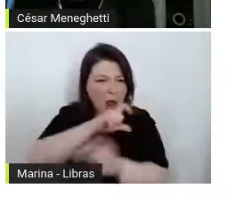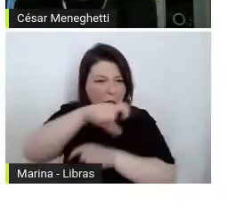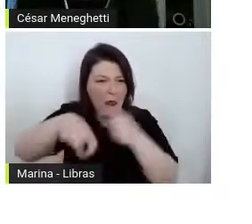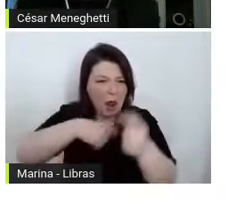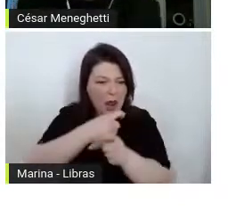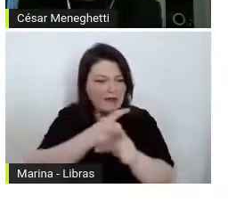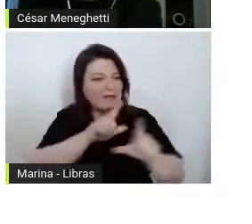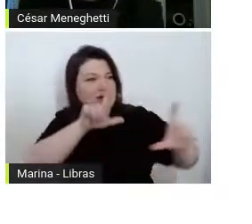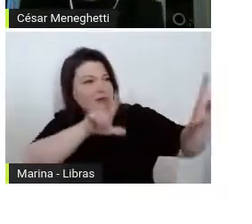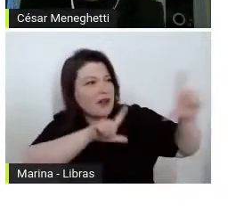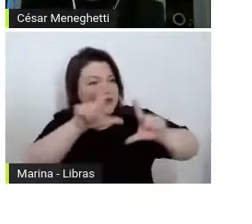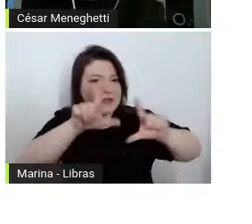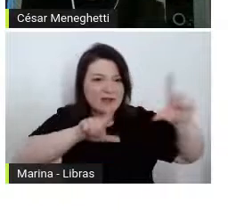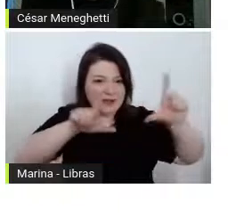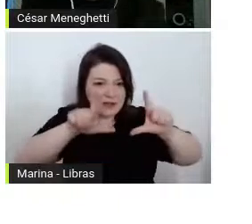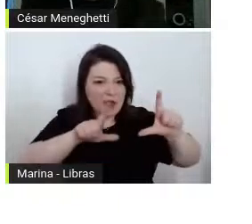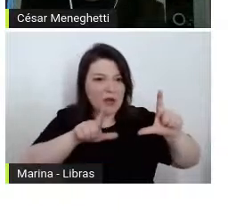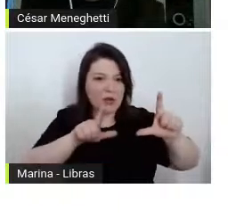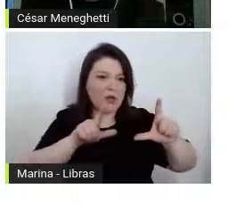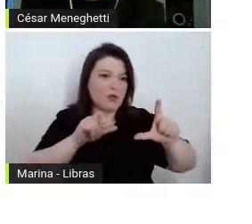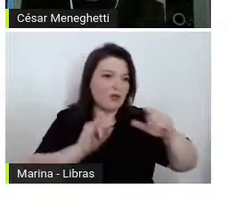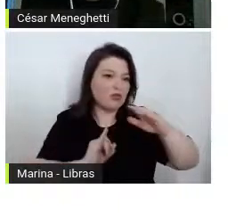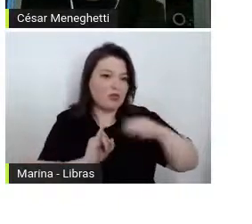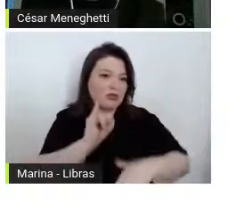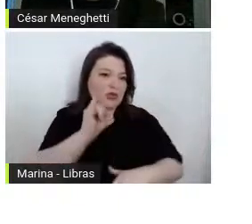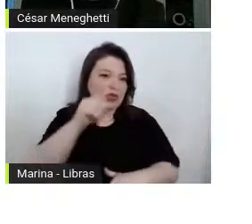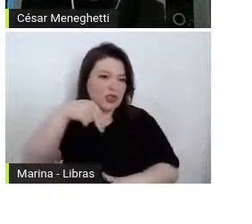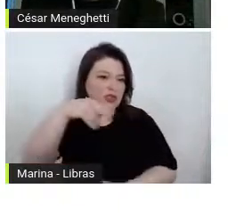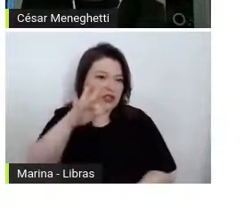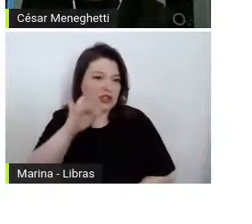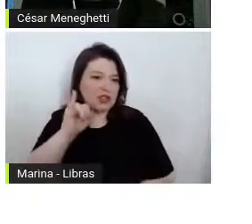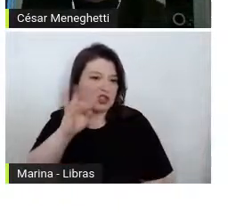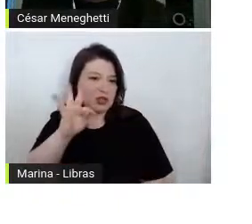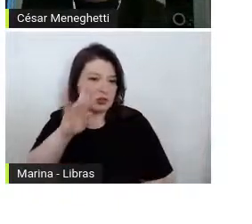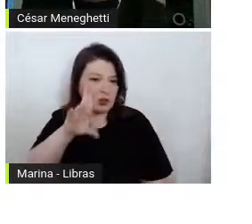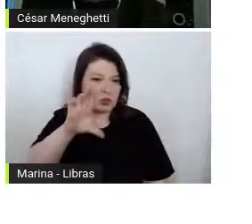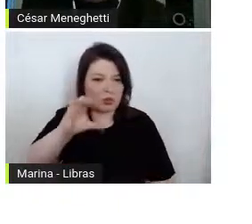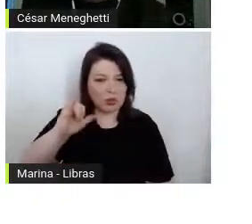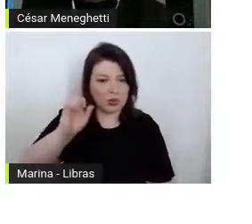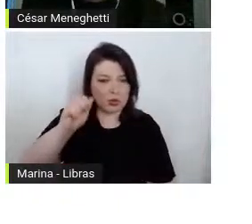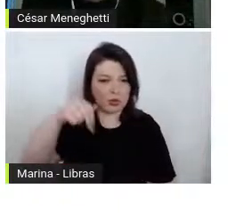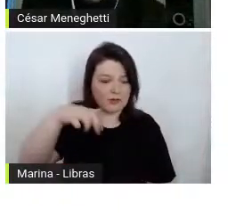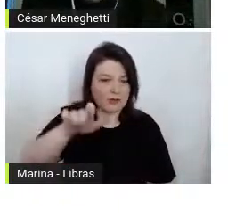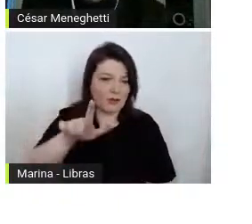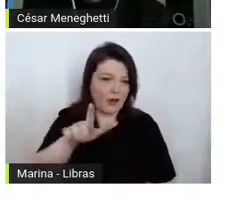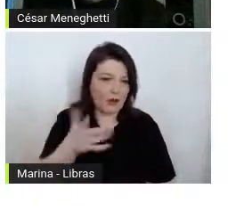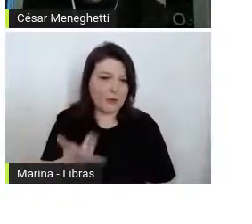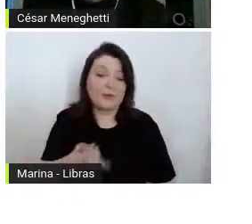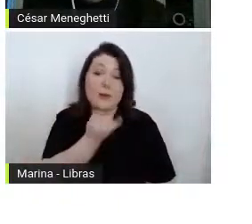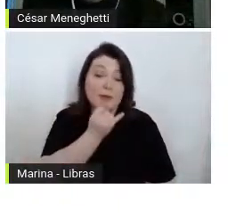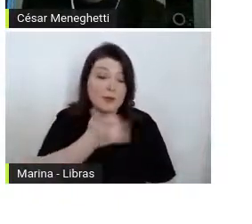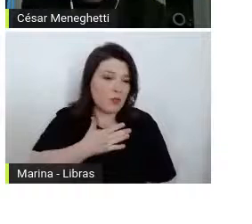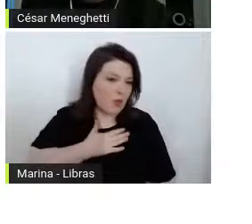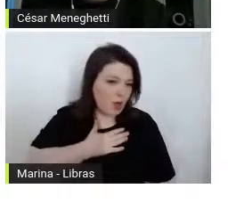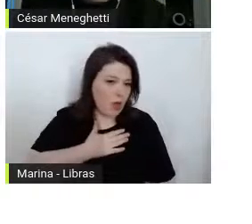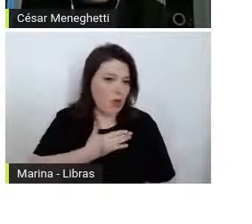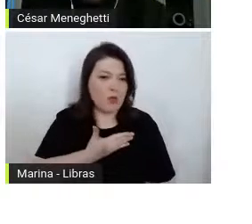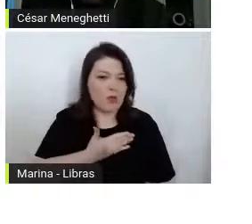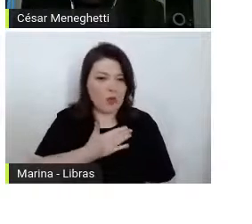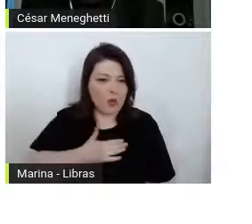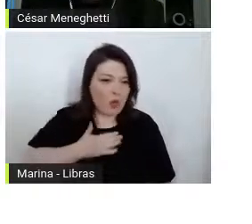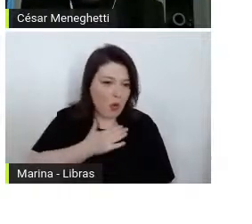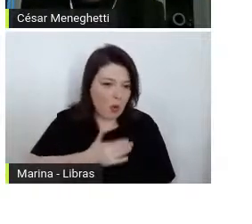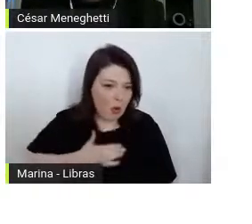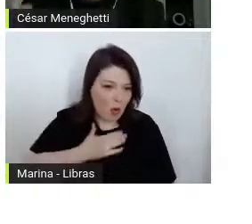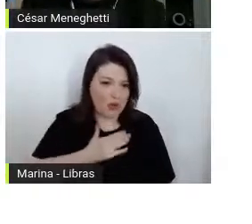tudo isso. Que a gente, assim, por exemplo, eu vou citar aqui um cara que eu gosto muito, que é o